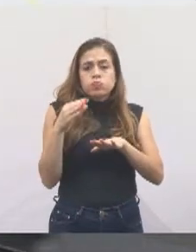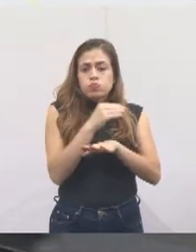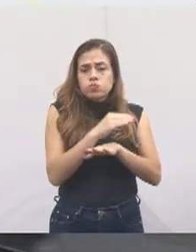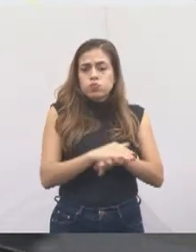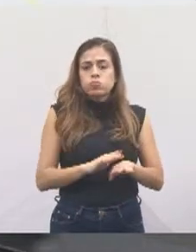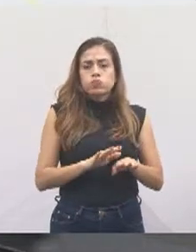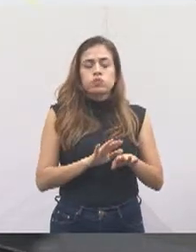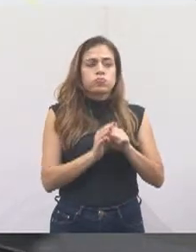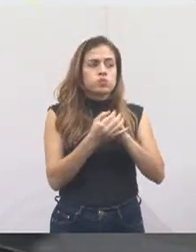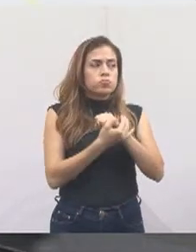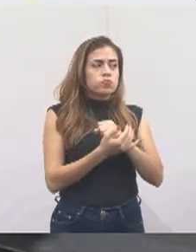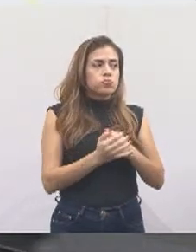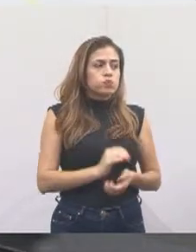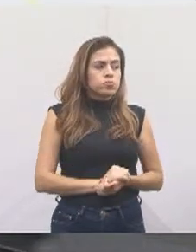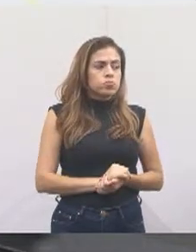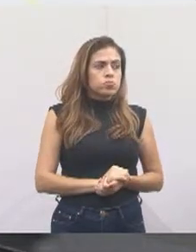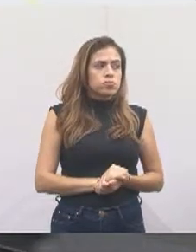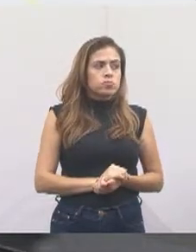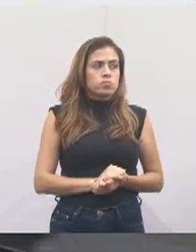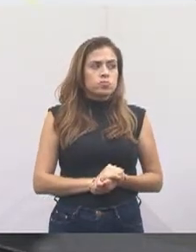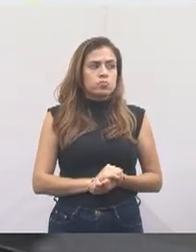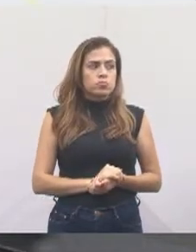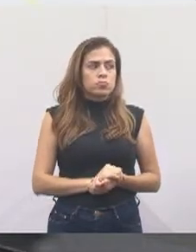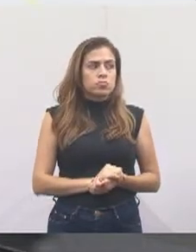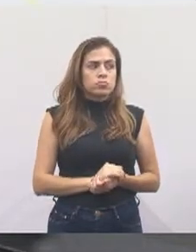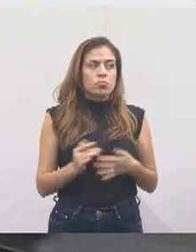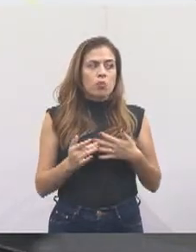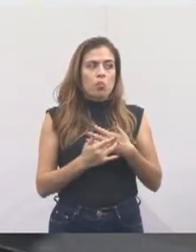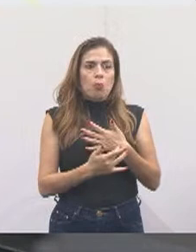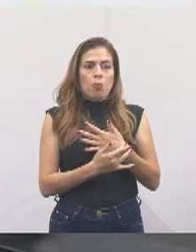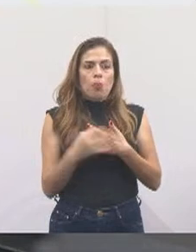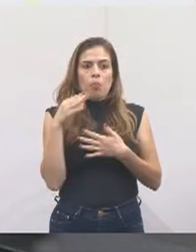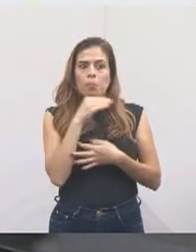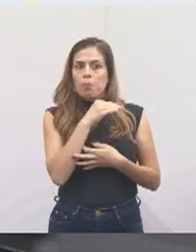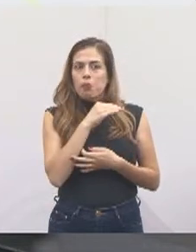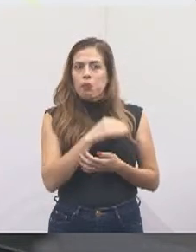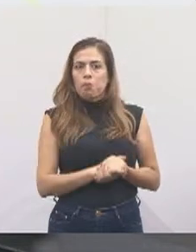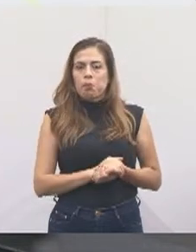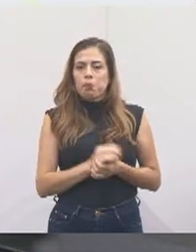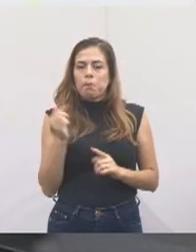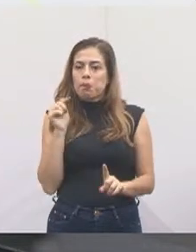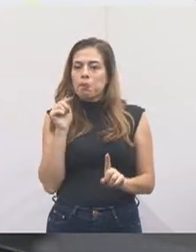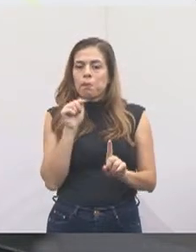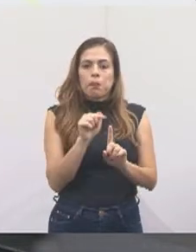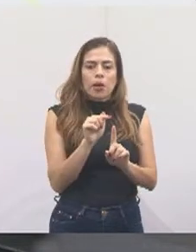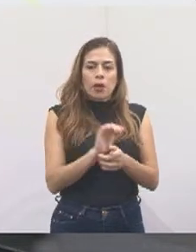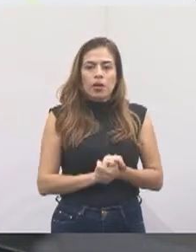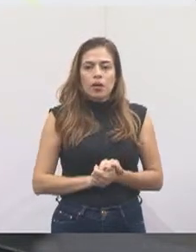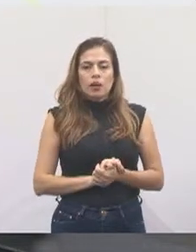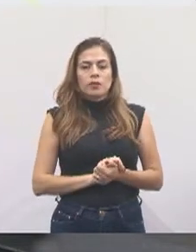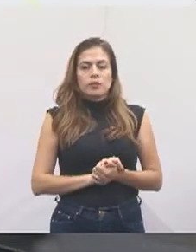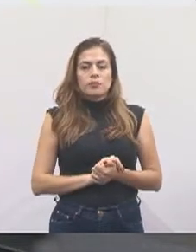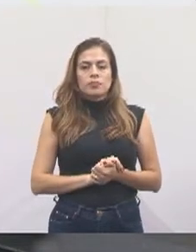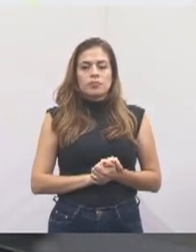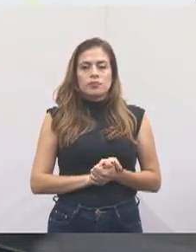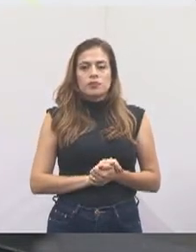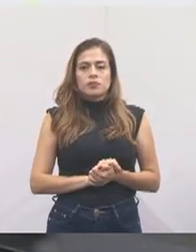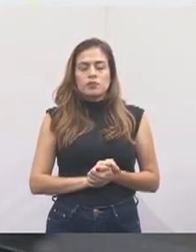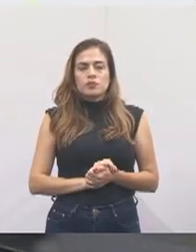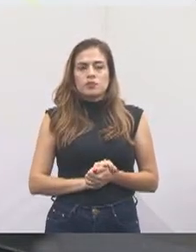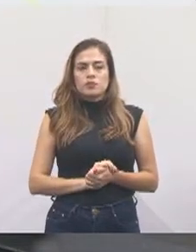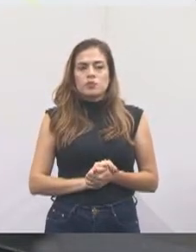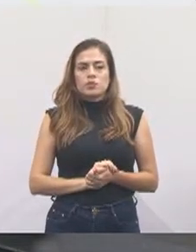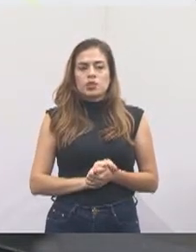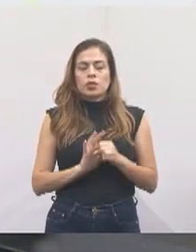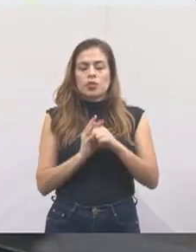para covid-19 o teste rápido atinge antigeno para